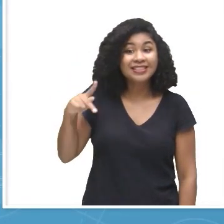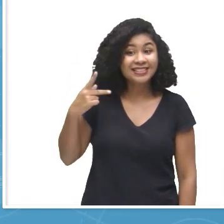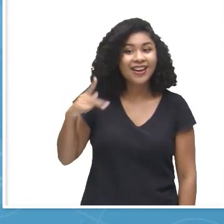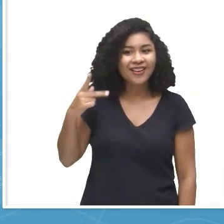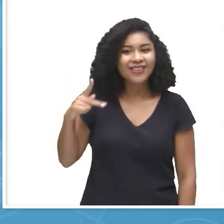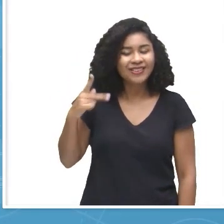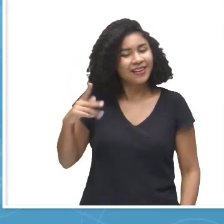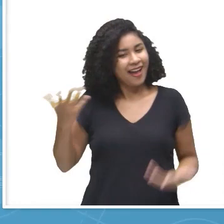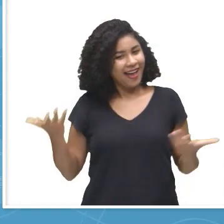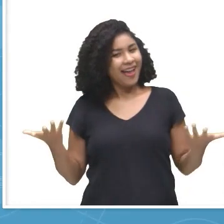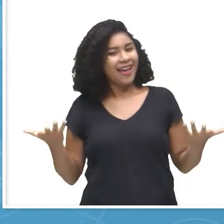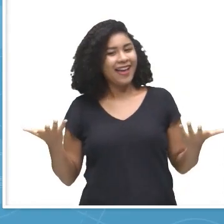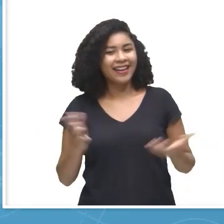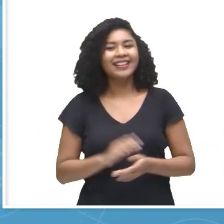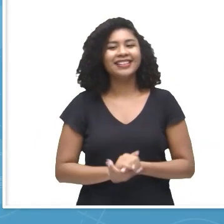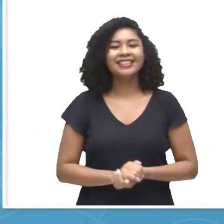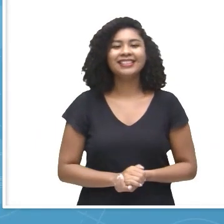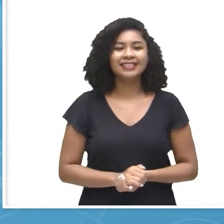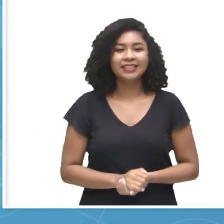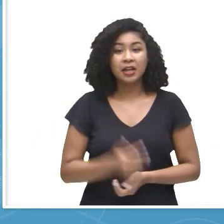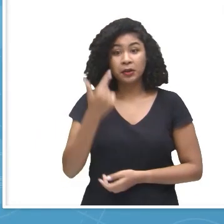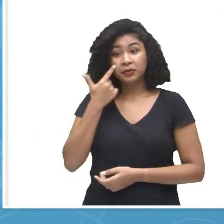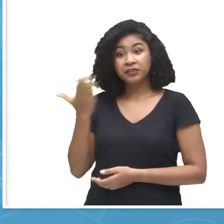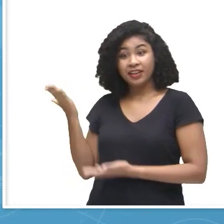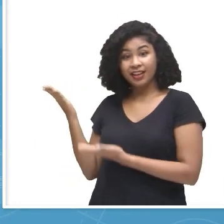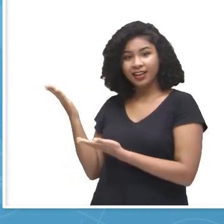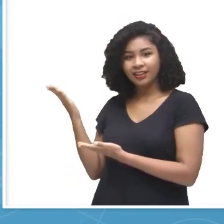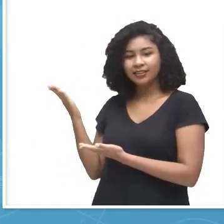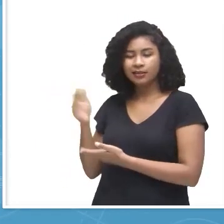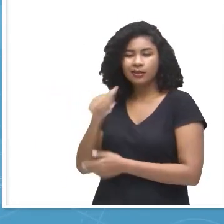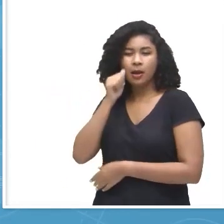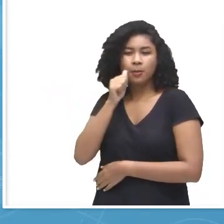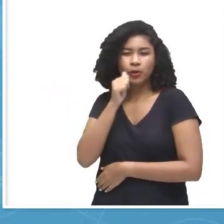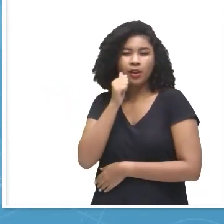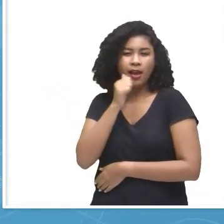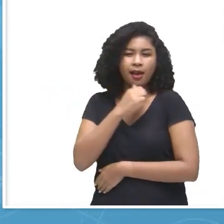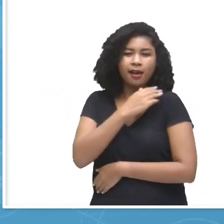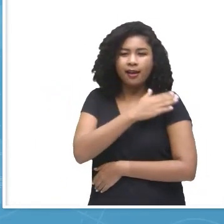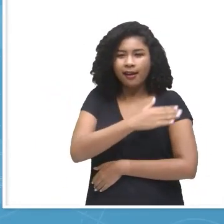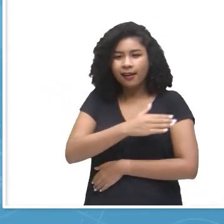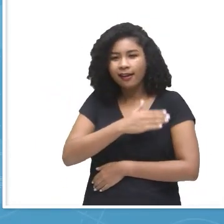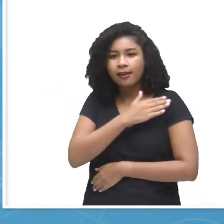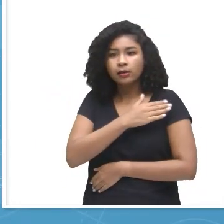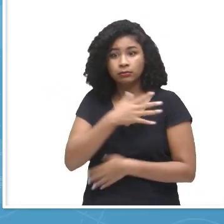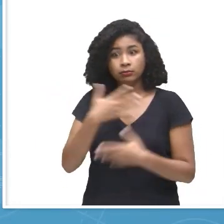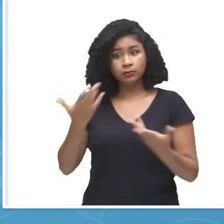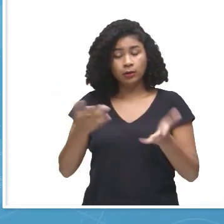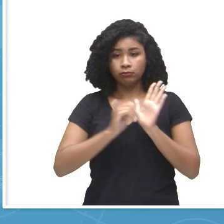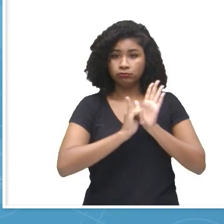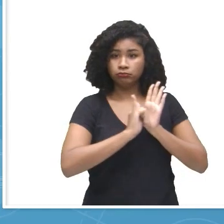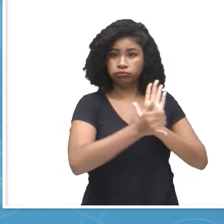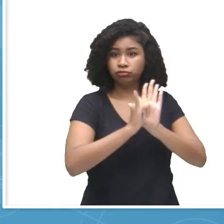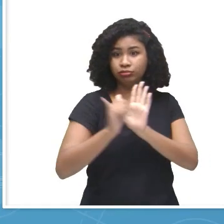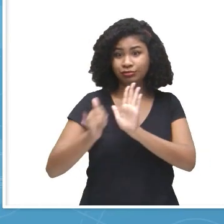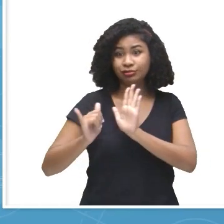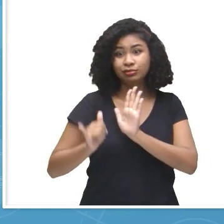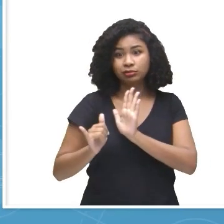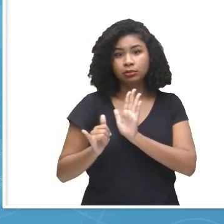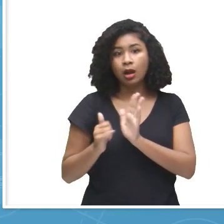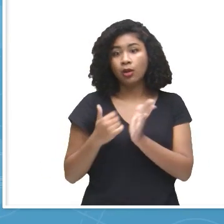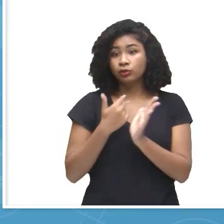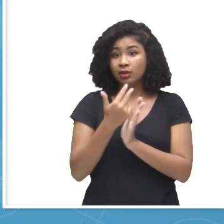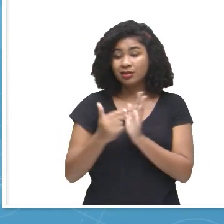mais elaborados, a mulher passando a esponja, fazendo a sua propaganda. Olha aí, a gente tem